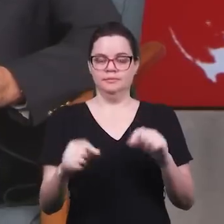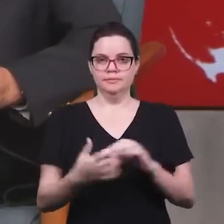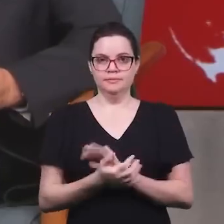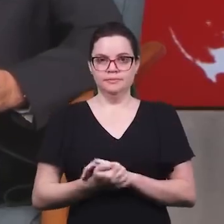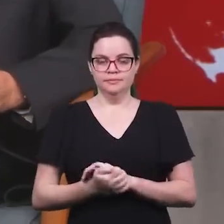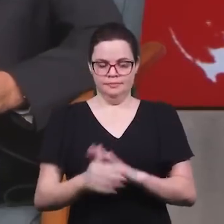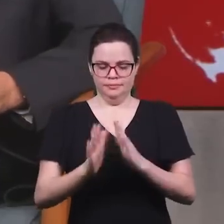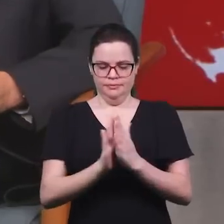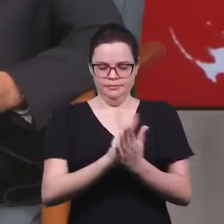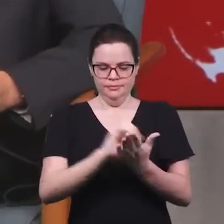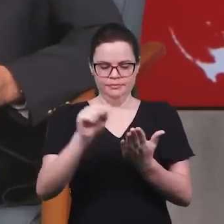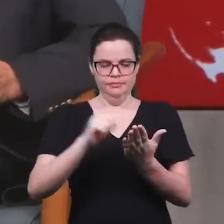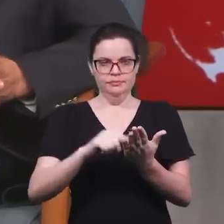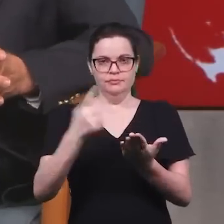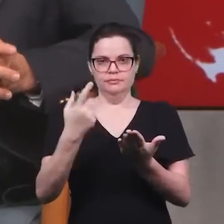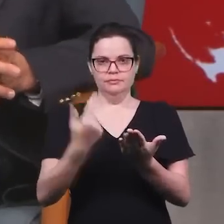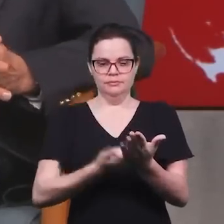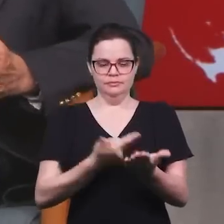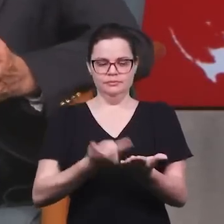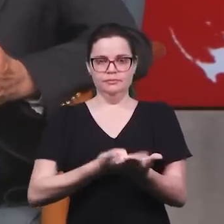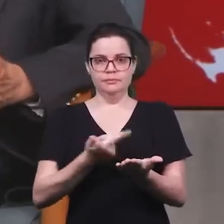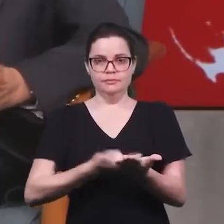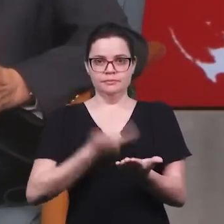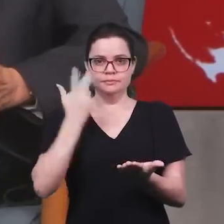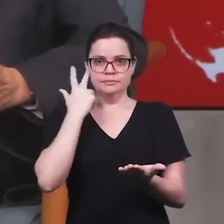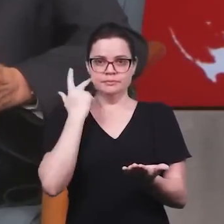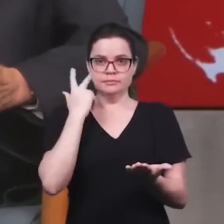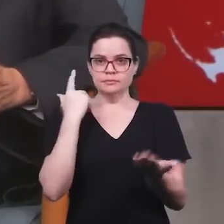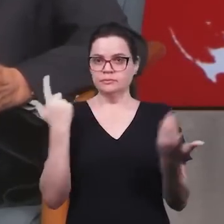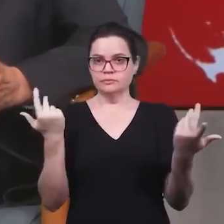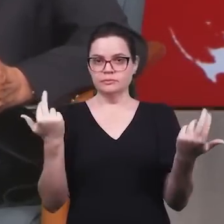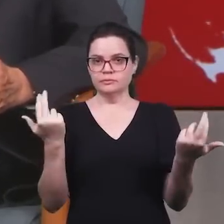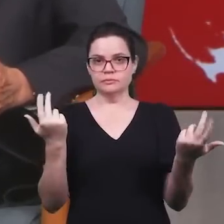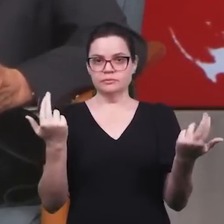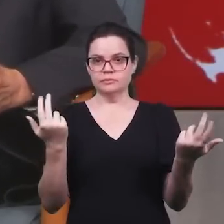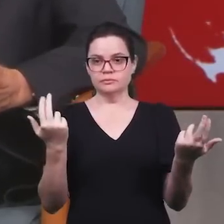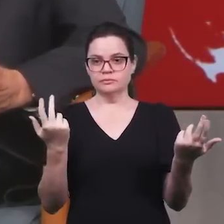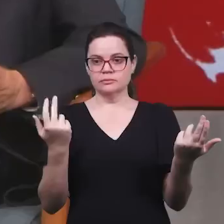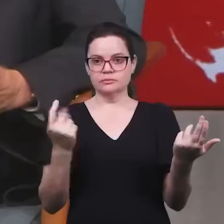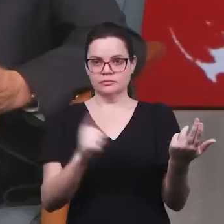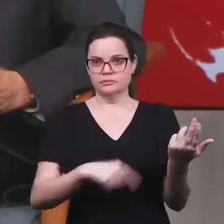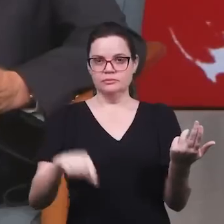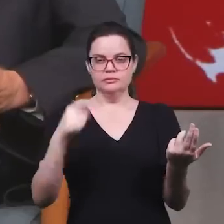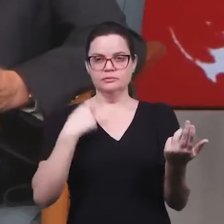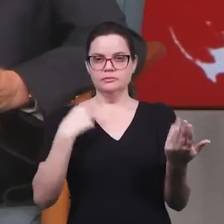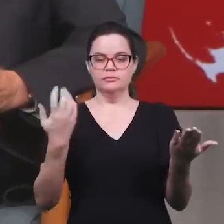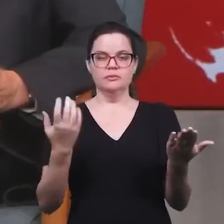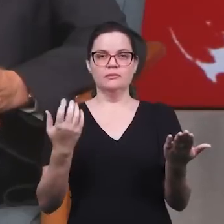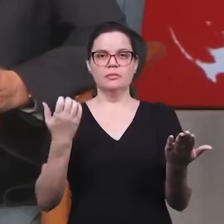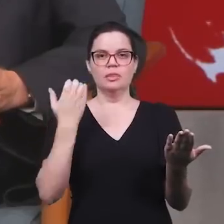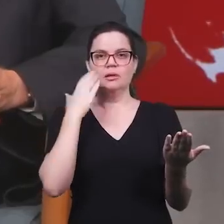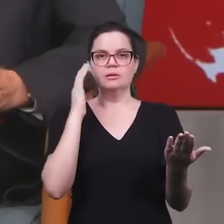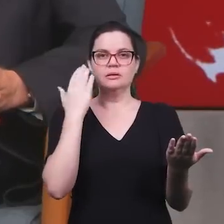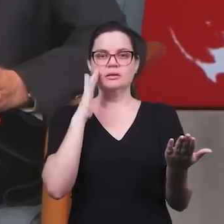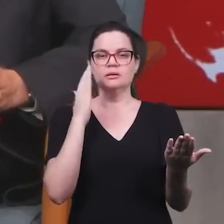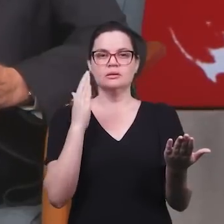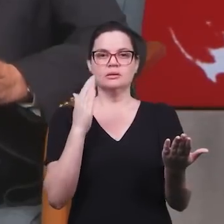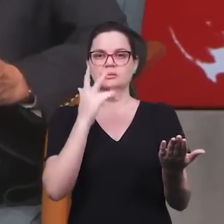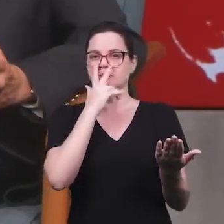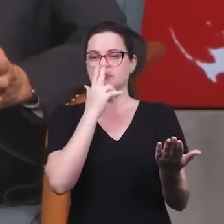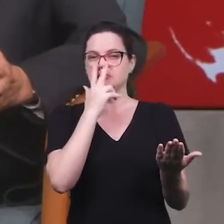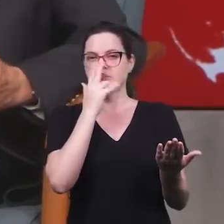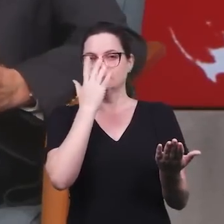comum. A Bíblia não é um livro para ser visto como